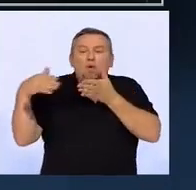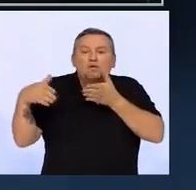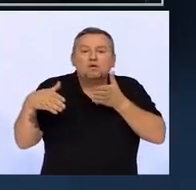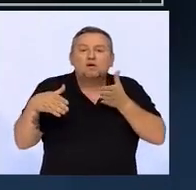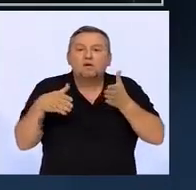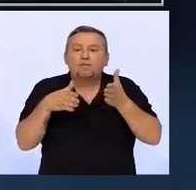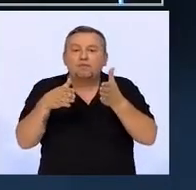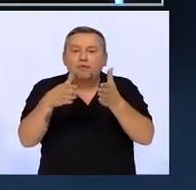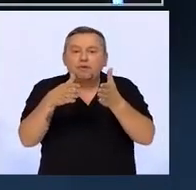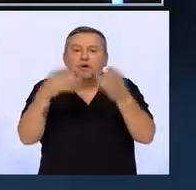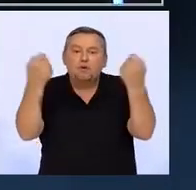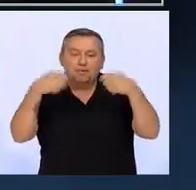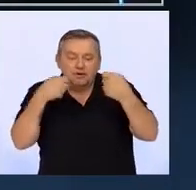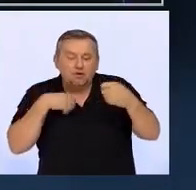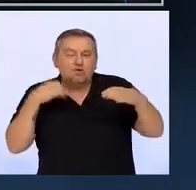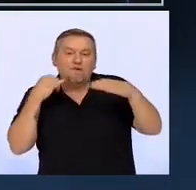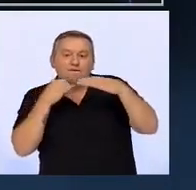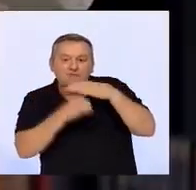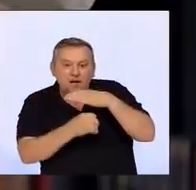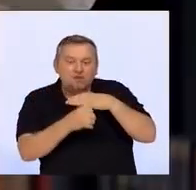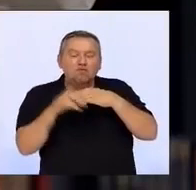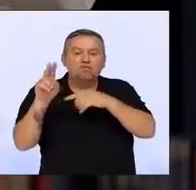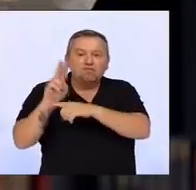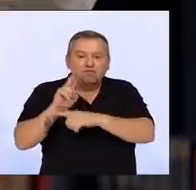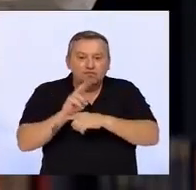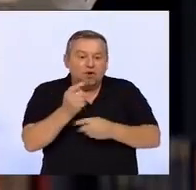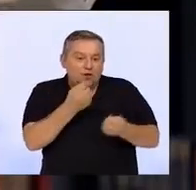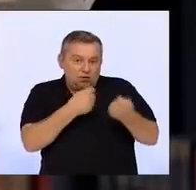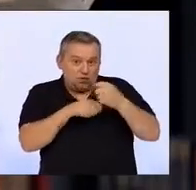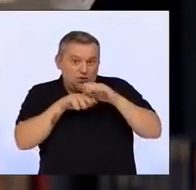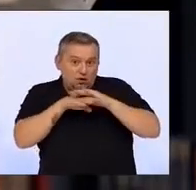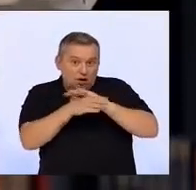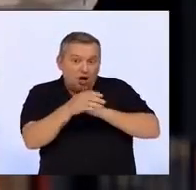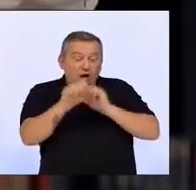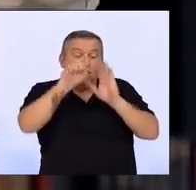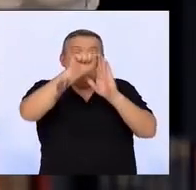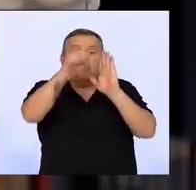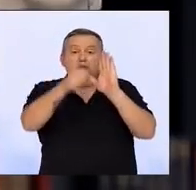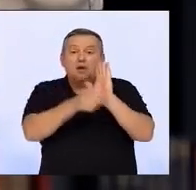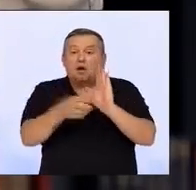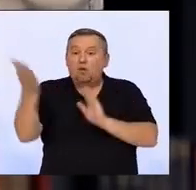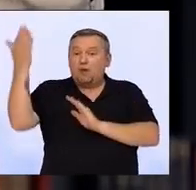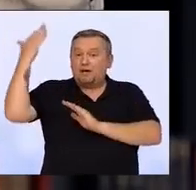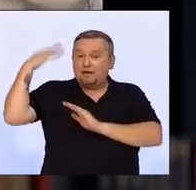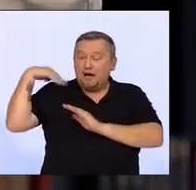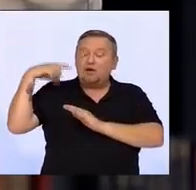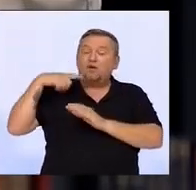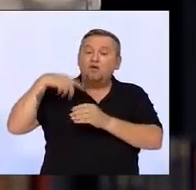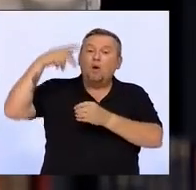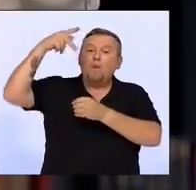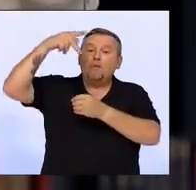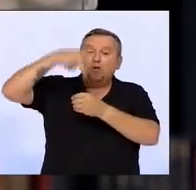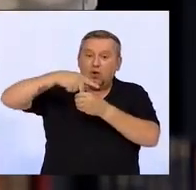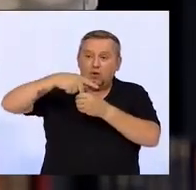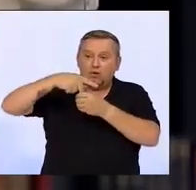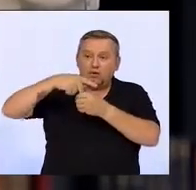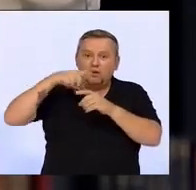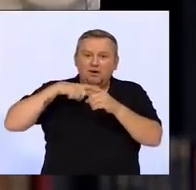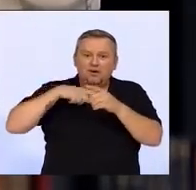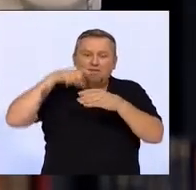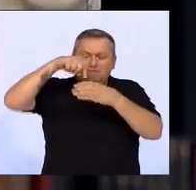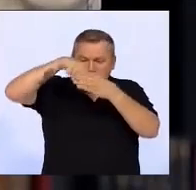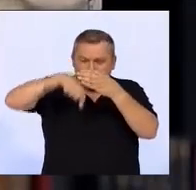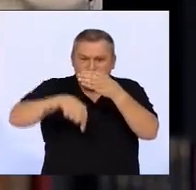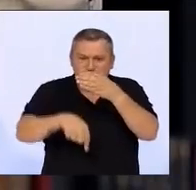gente deve investir. É uma economia tradicional do século passado, baseada no petróleo, por exemplo, que é um combustível fóssil, sujo,